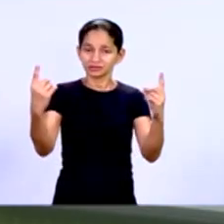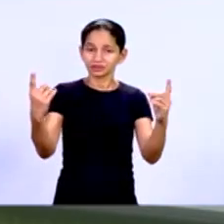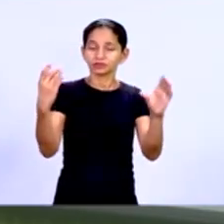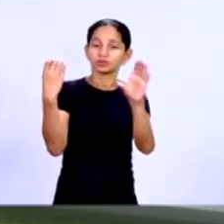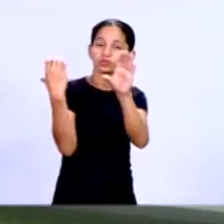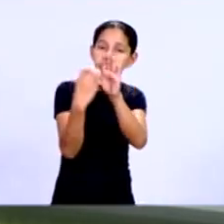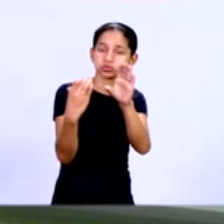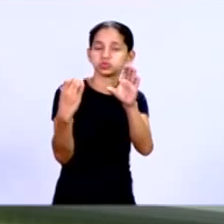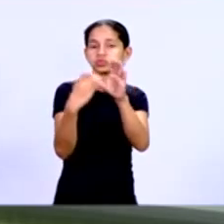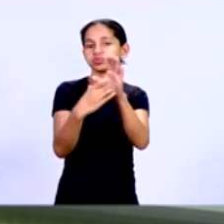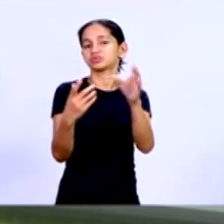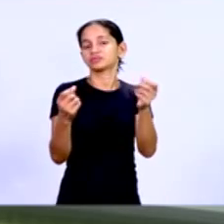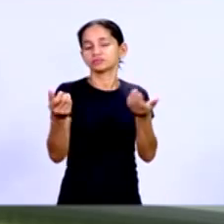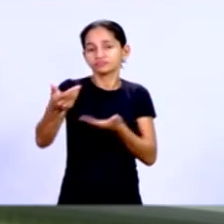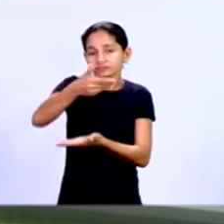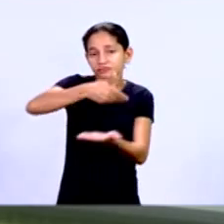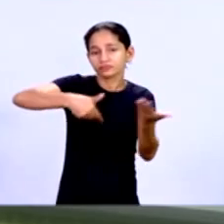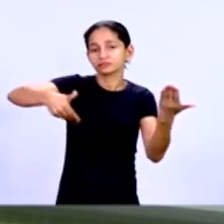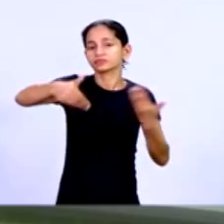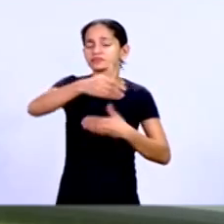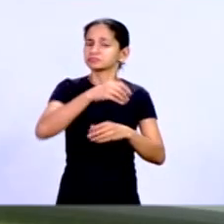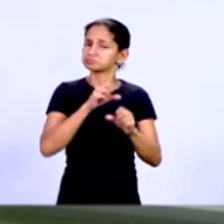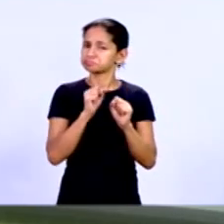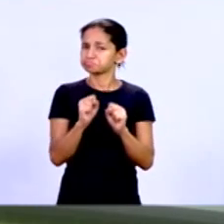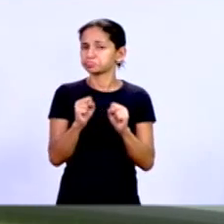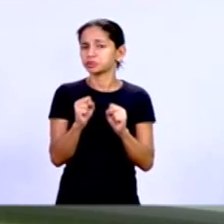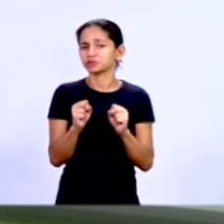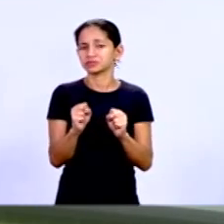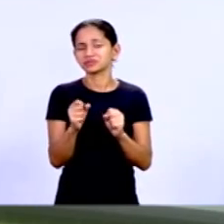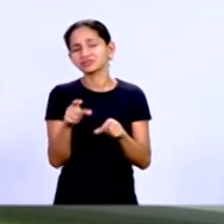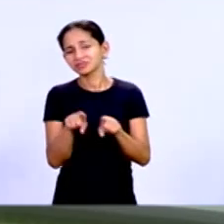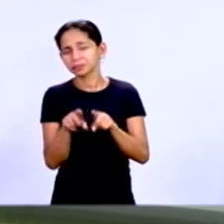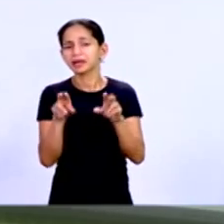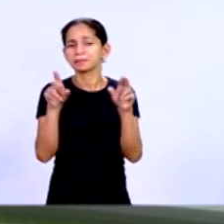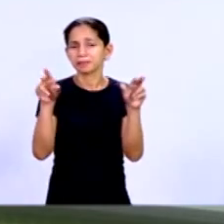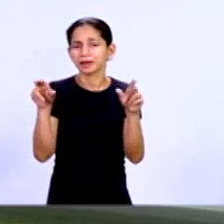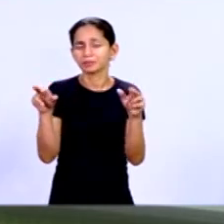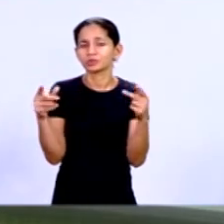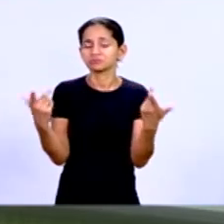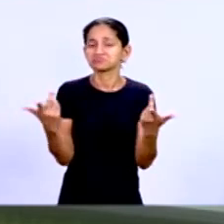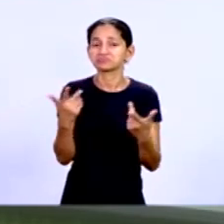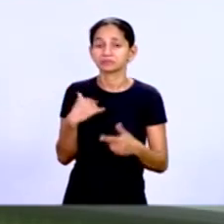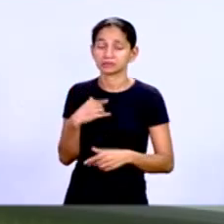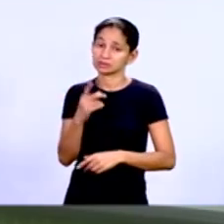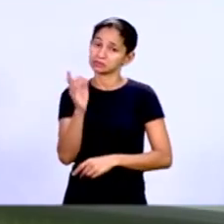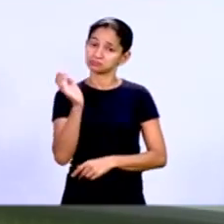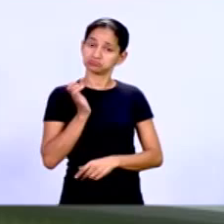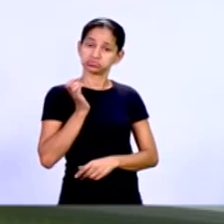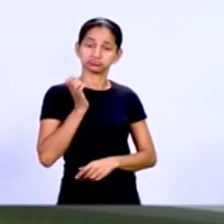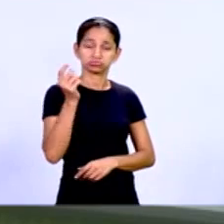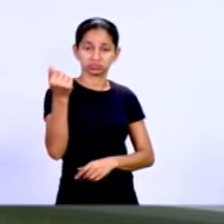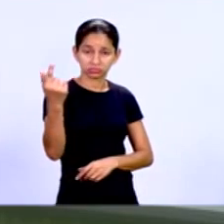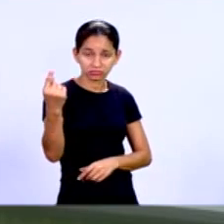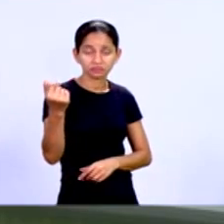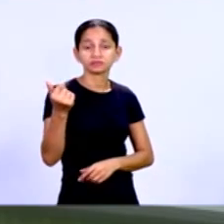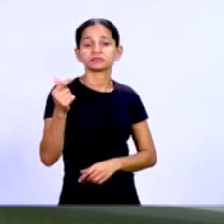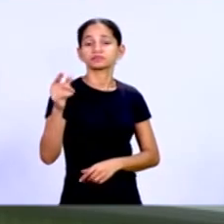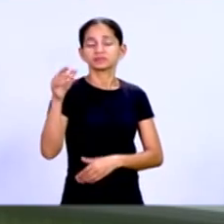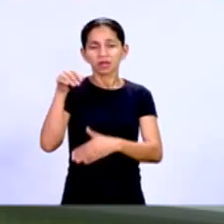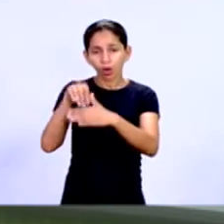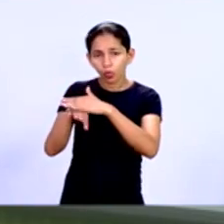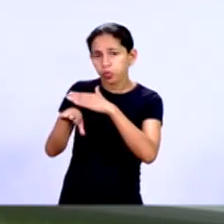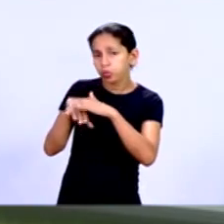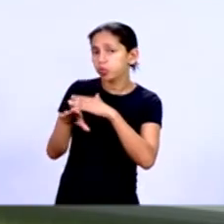Eles podem funcionar como intermediários, sim. Ele vai buscar no mercado quem está superavitário, está com recurso